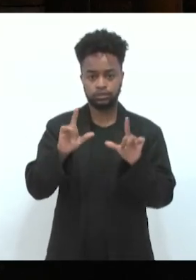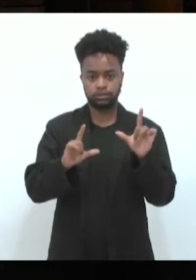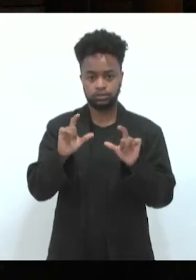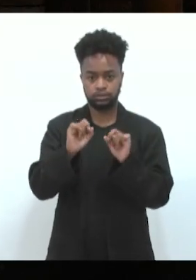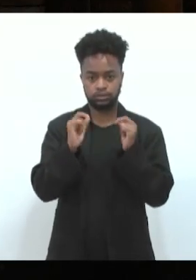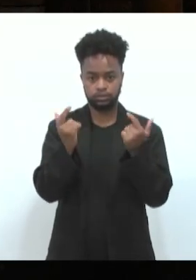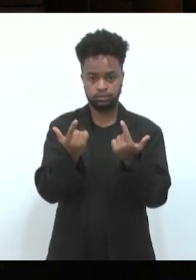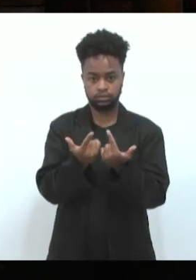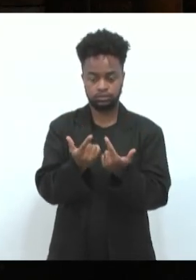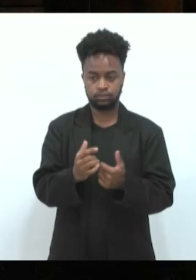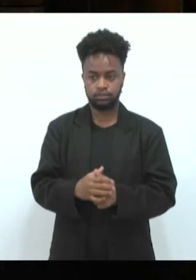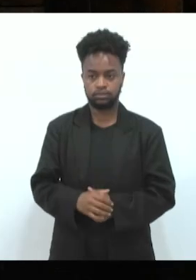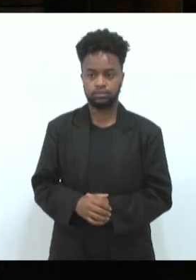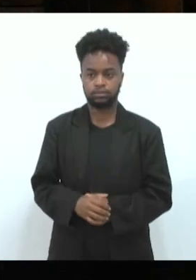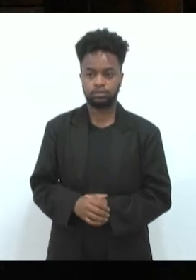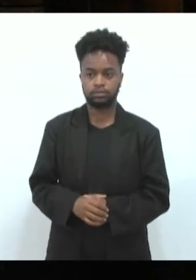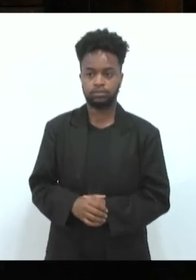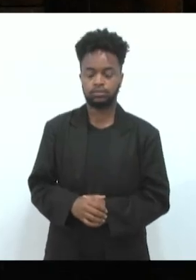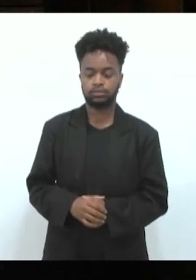TV Alerj,